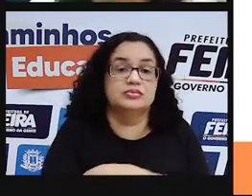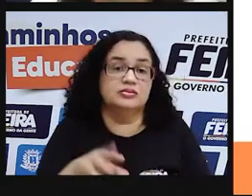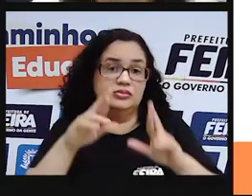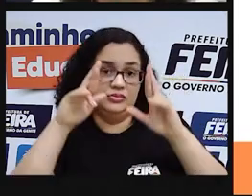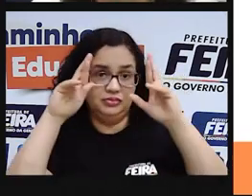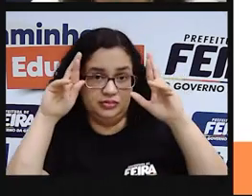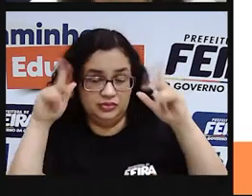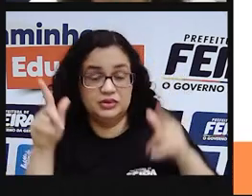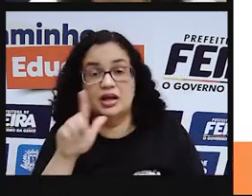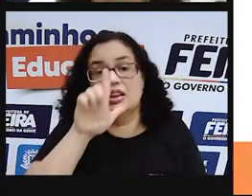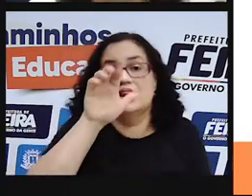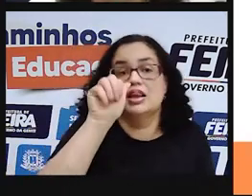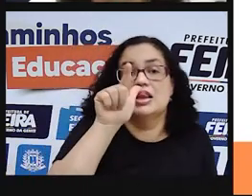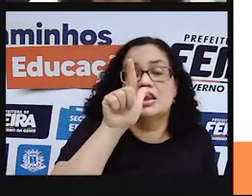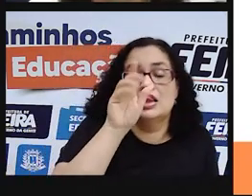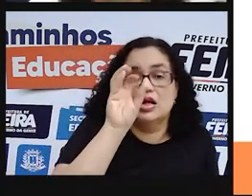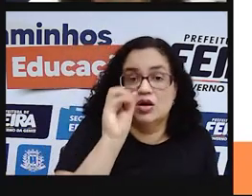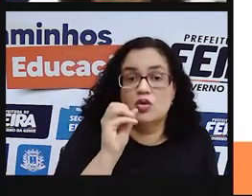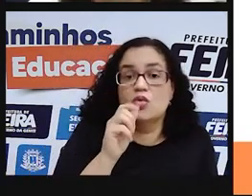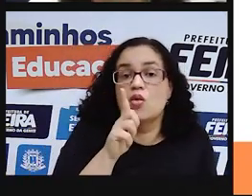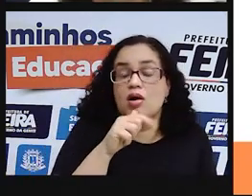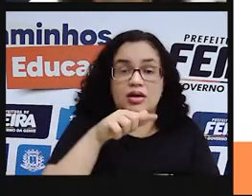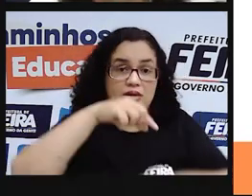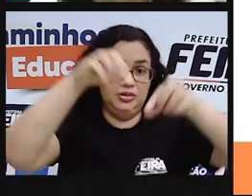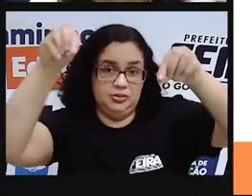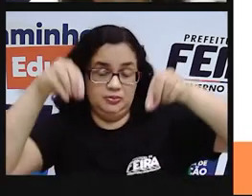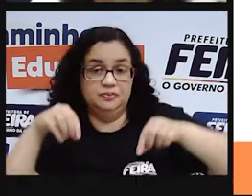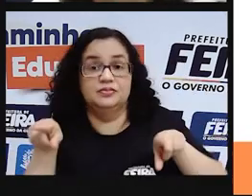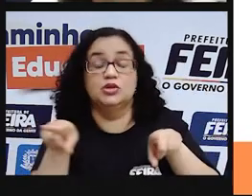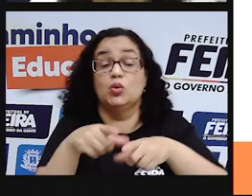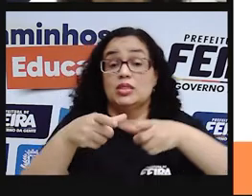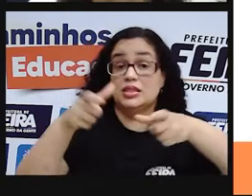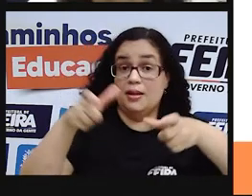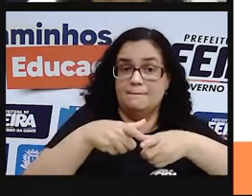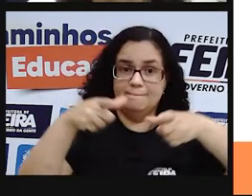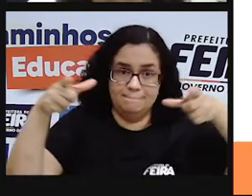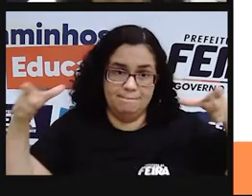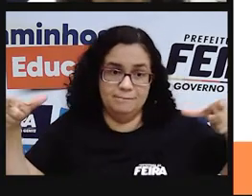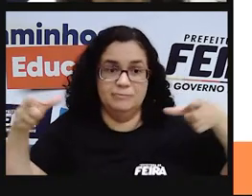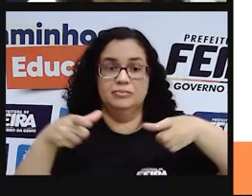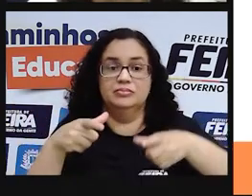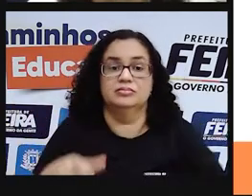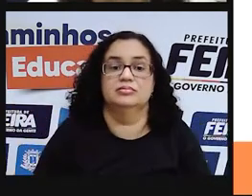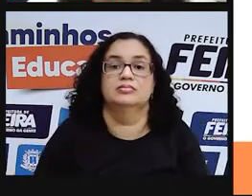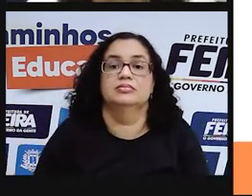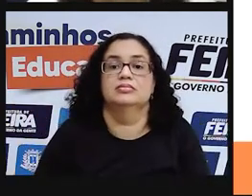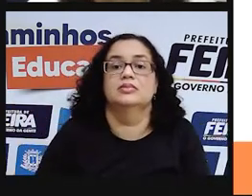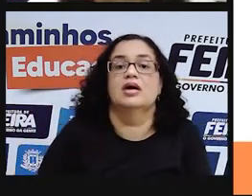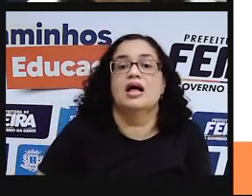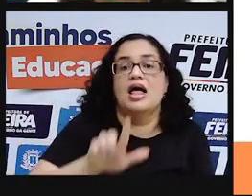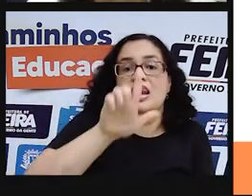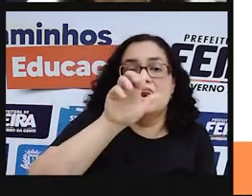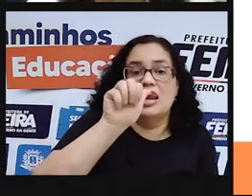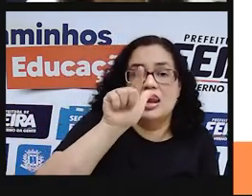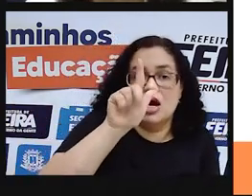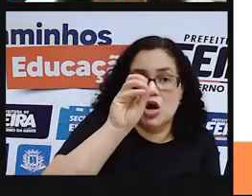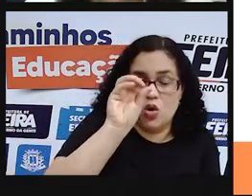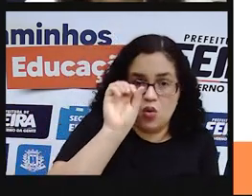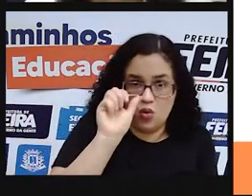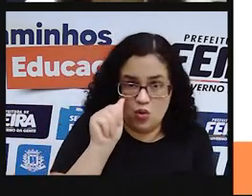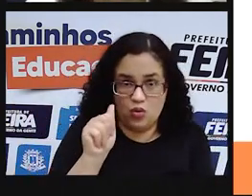diferenciar Lago e Lagoa essa questão tamanho então é como se Lagoa